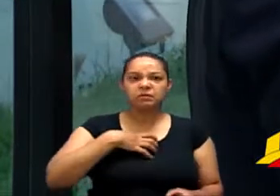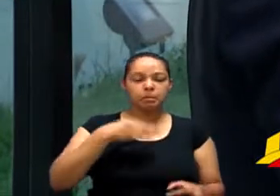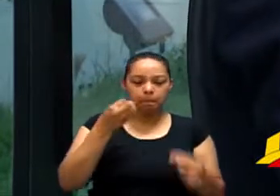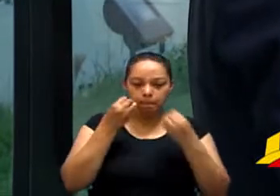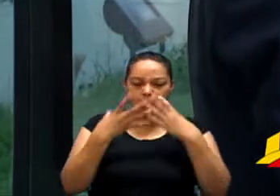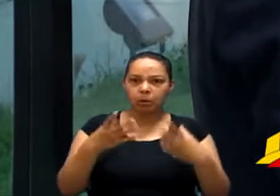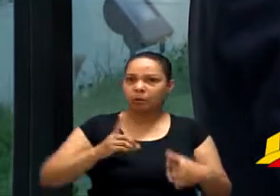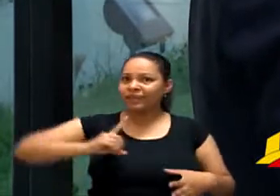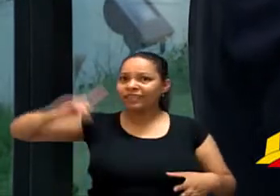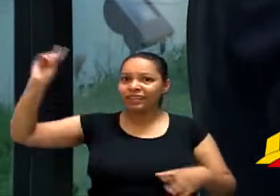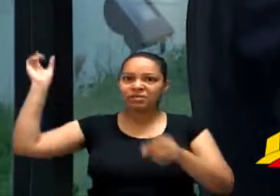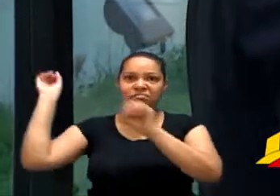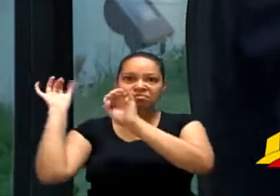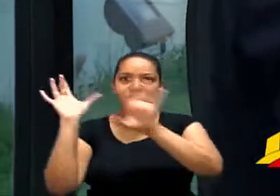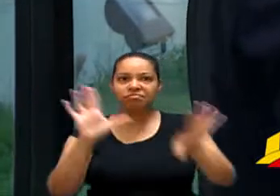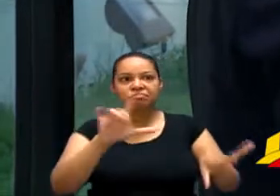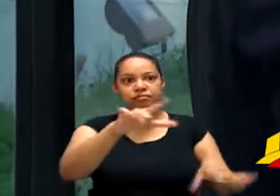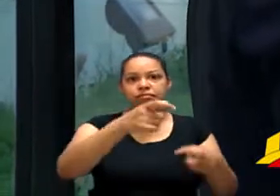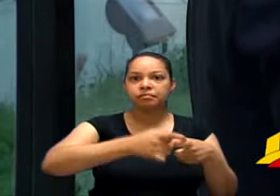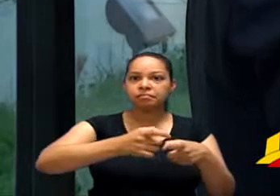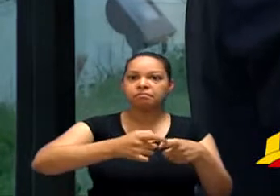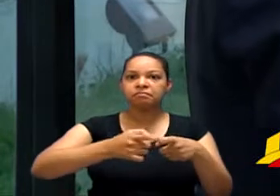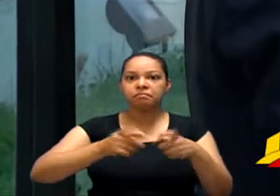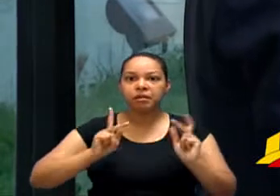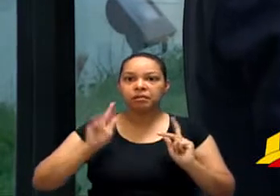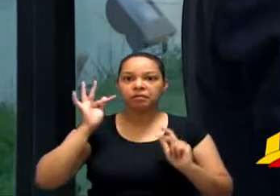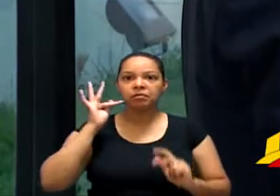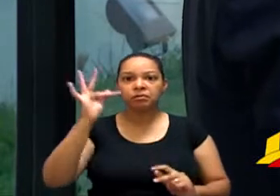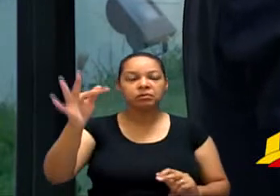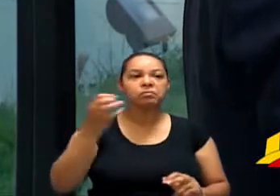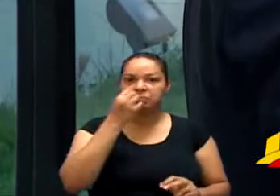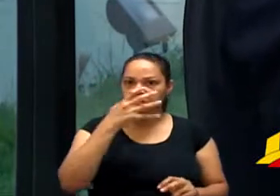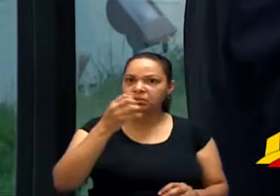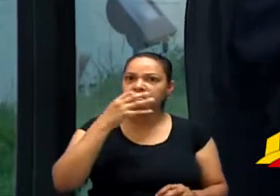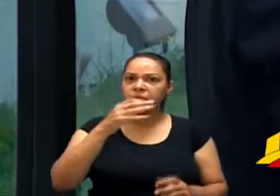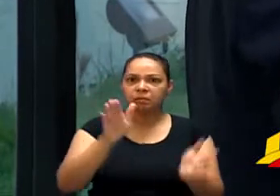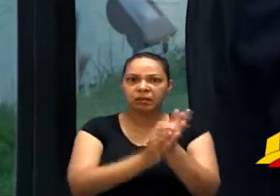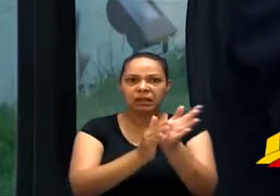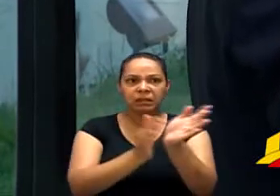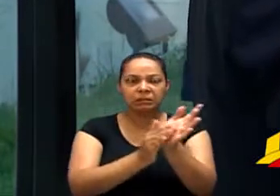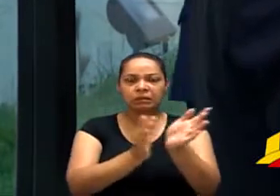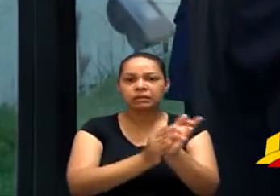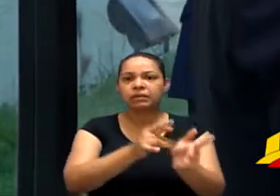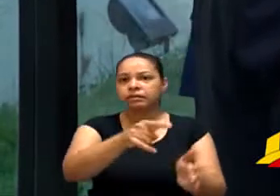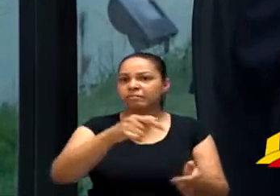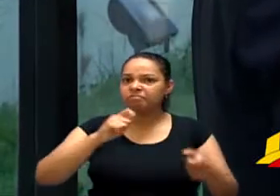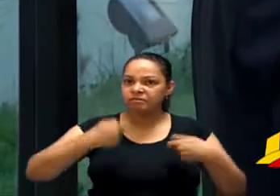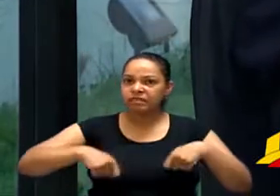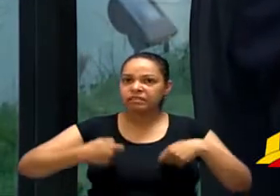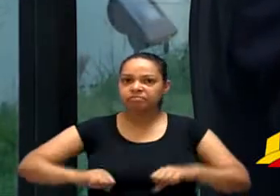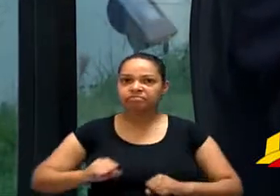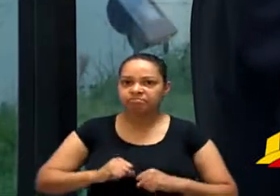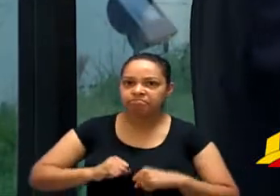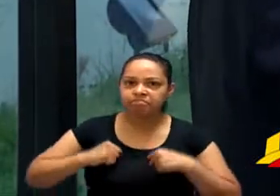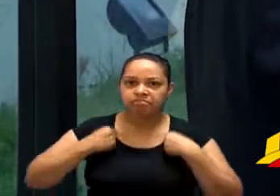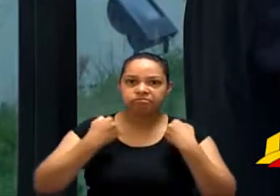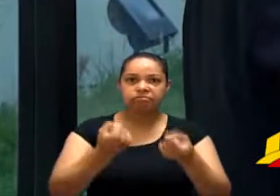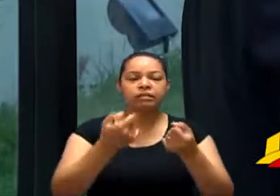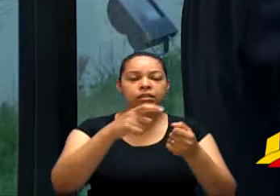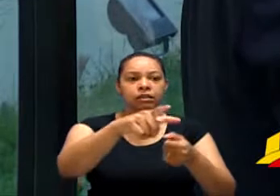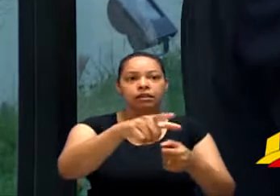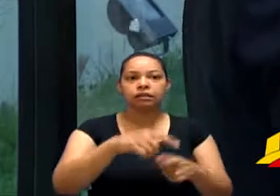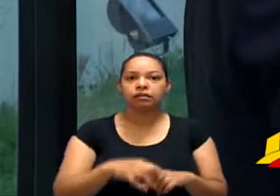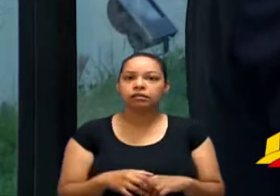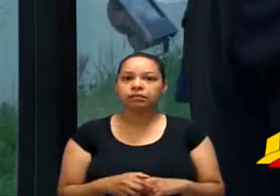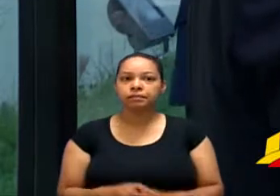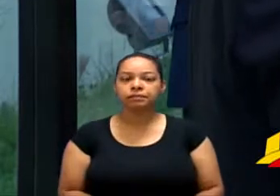dá porque não é para qualquer um é precisa de muita dedicação ele é uma profissão que é um sacerdócio